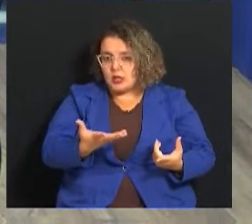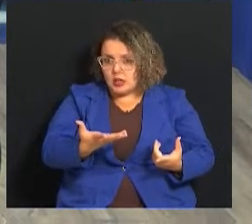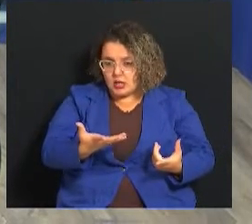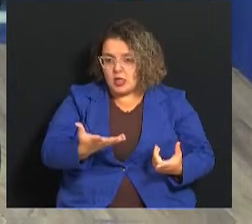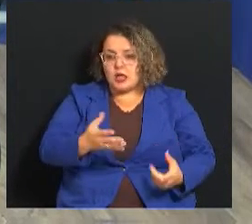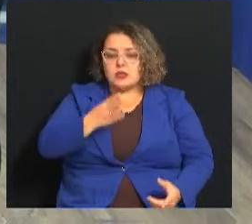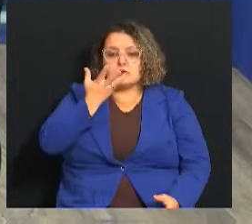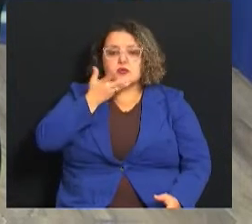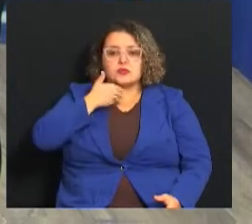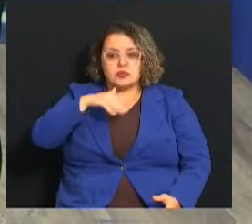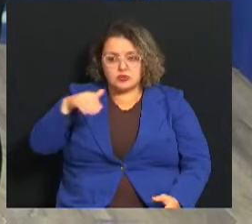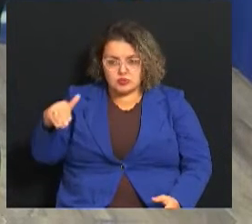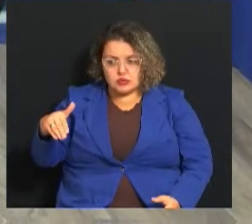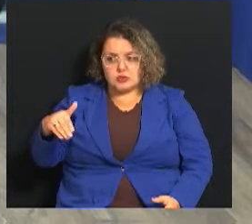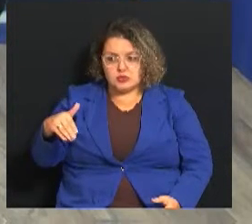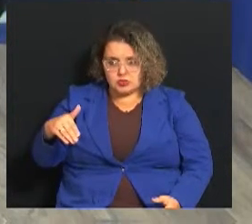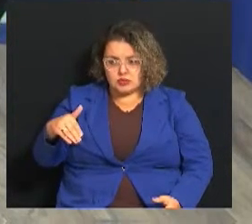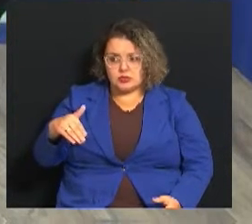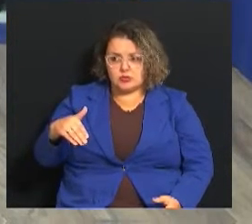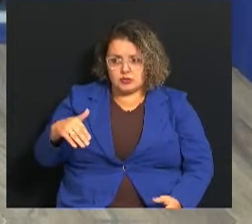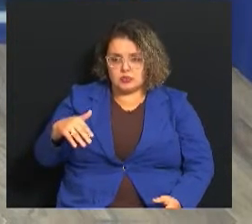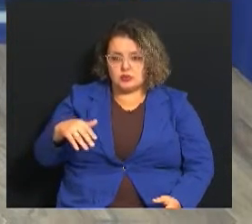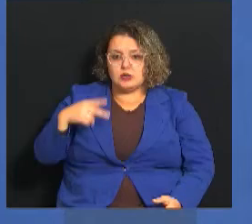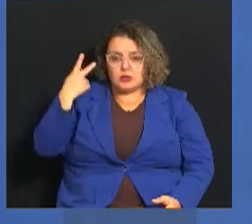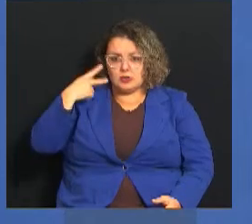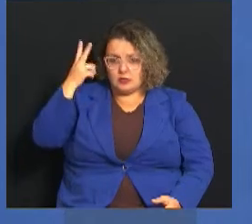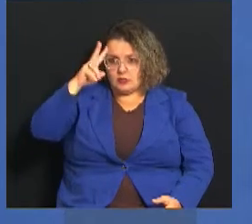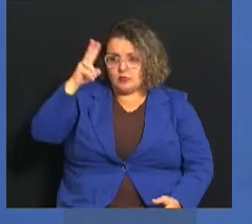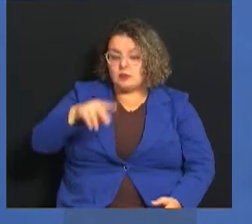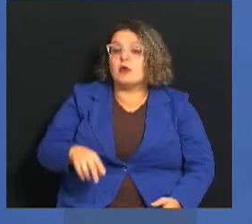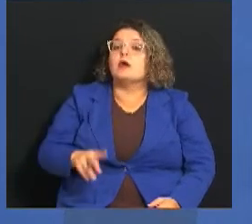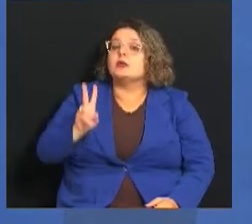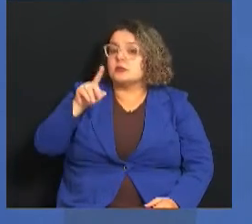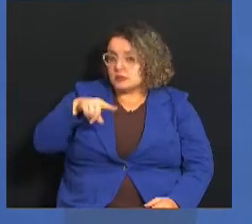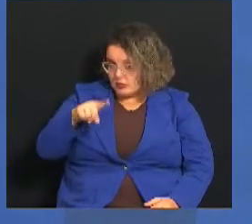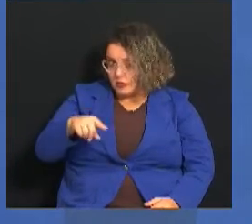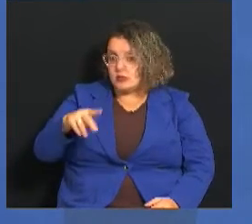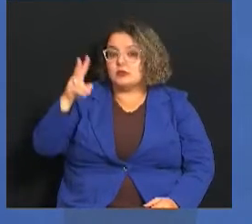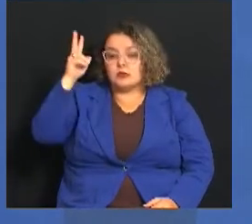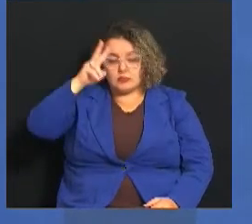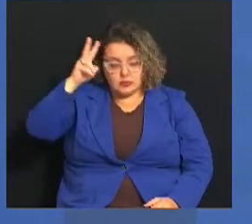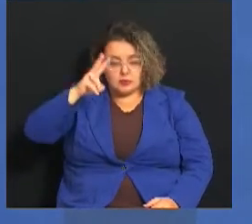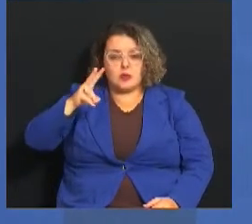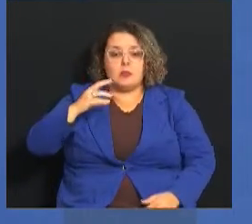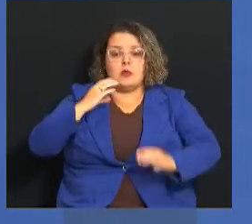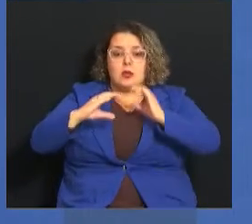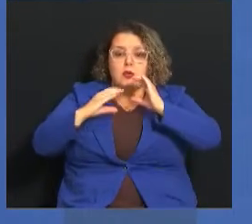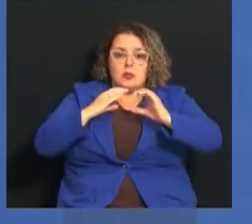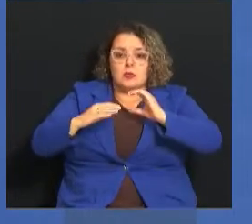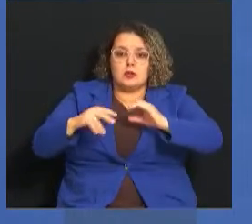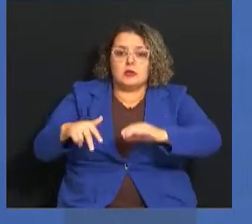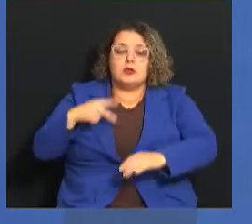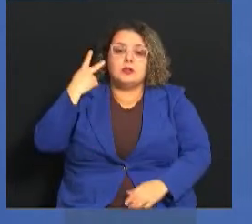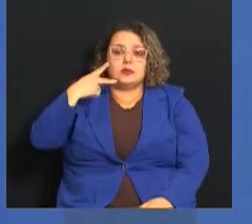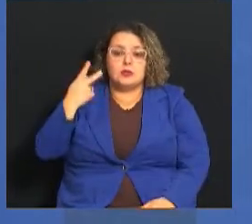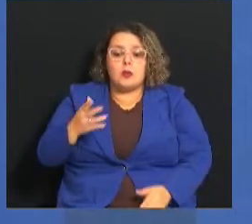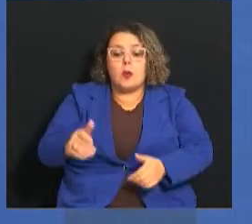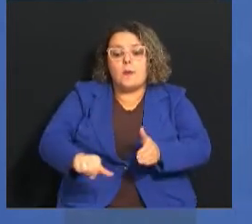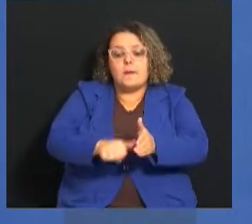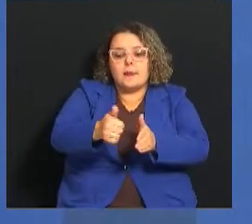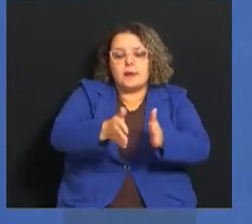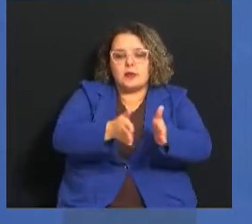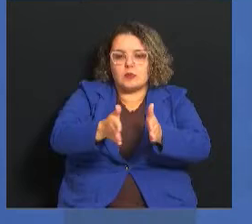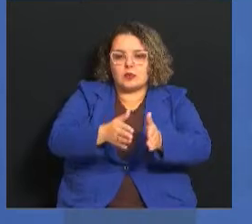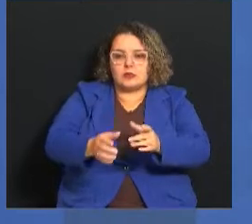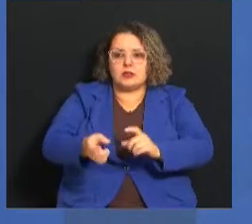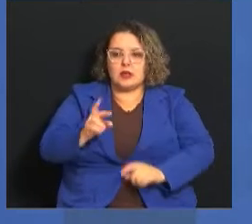pelos parlamentares. Foi lembrado durante o comunicado de vereadores, que é aquele primeiro momento da reunião ordinária.